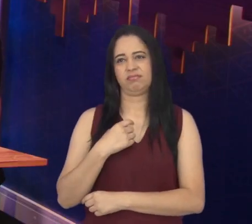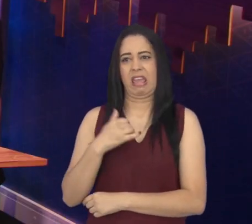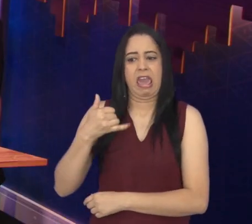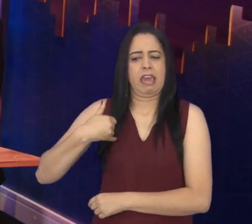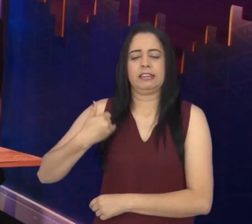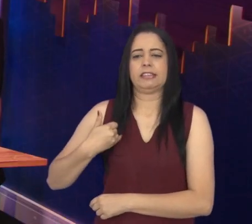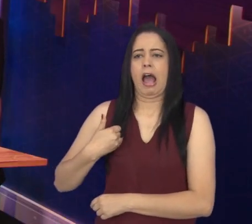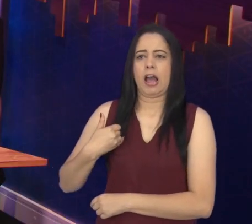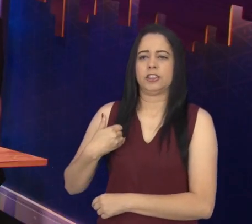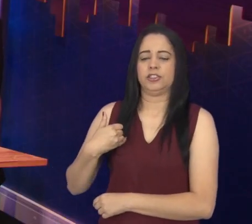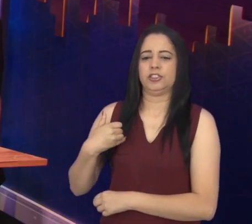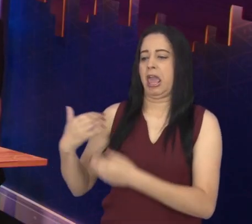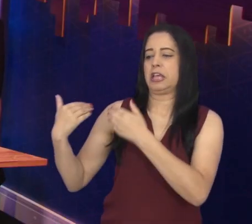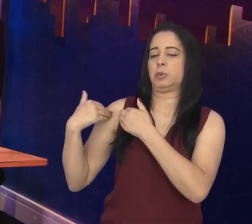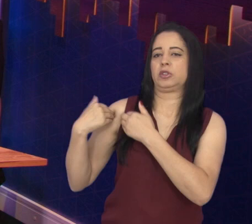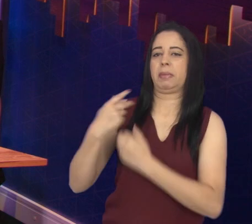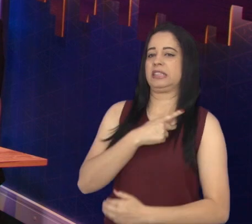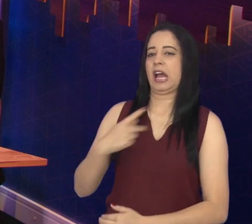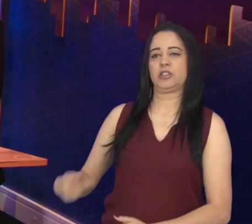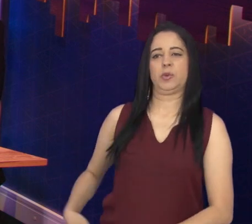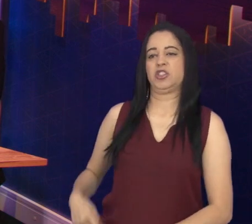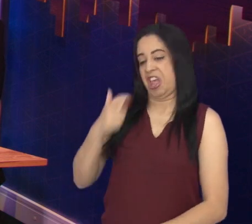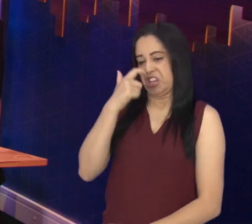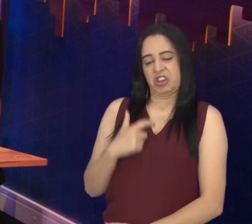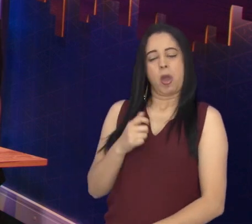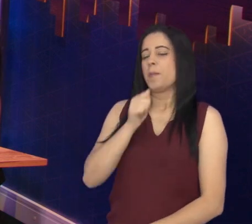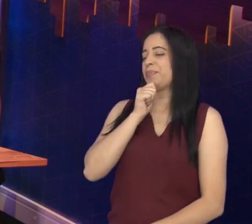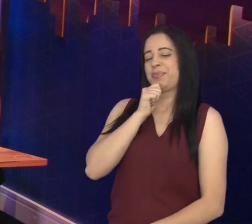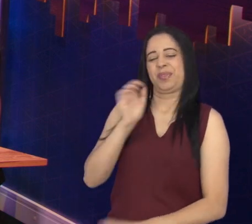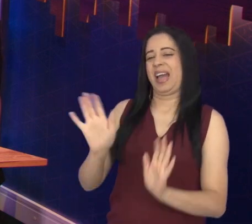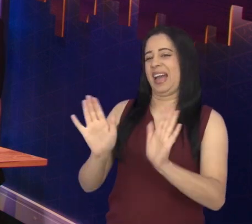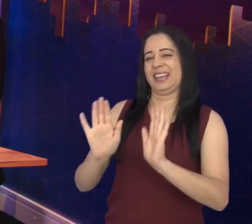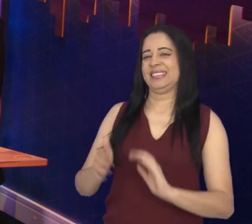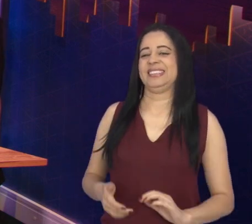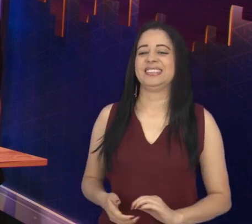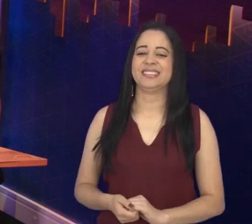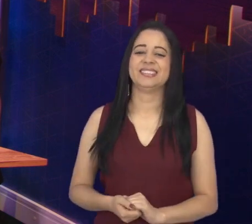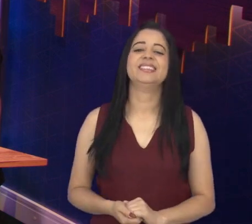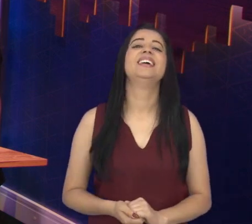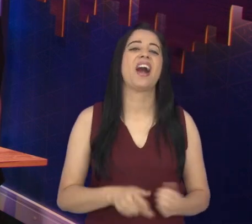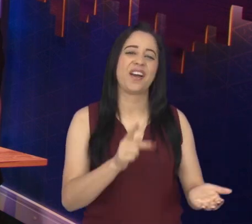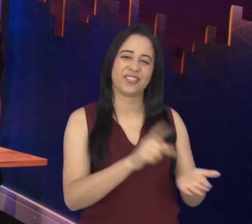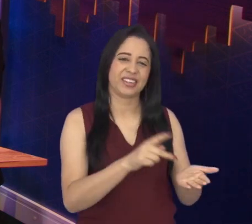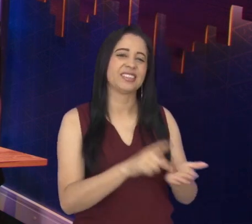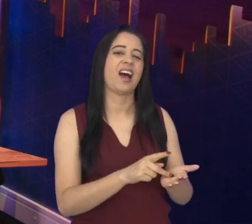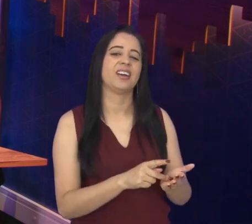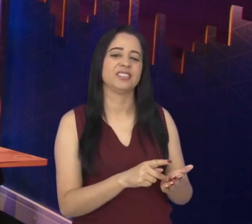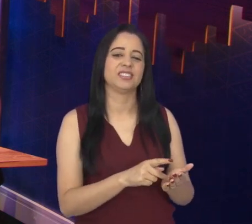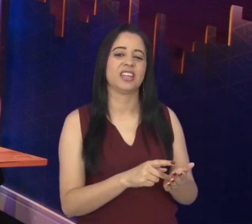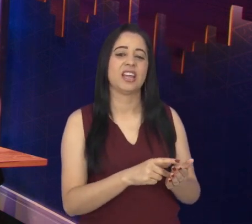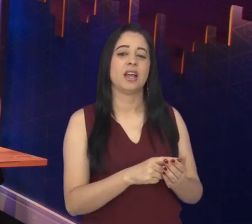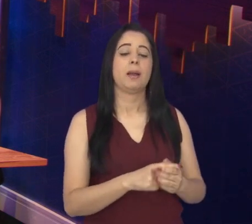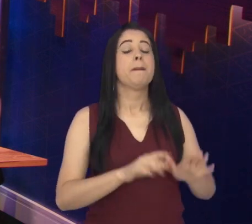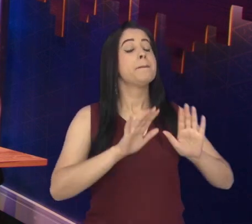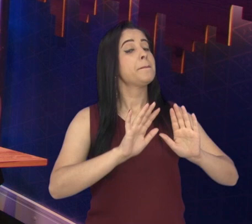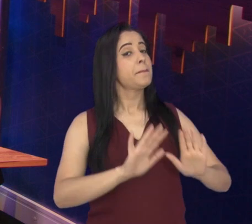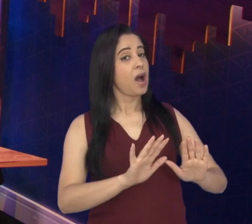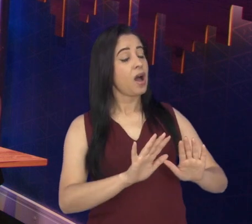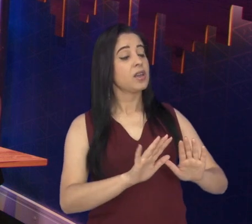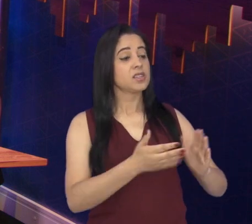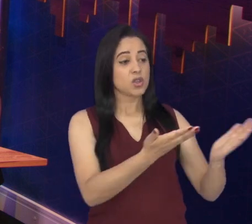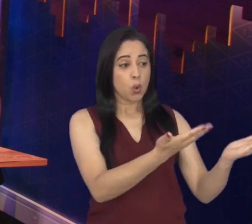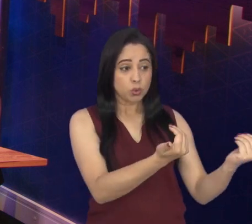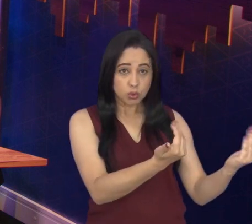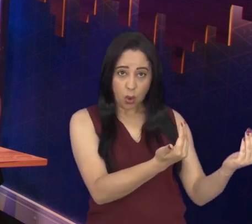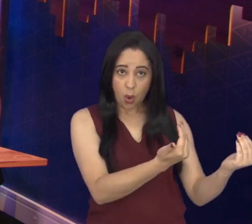imaginar que a gente não passa ainda uma credibilidade séria pra um presidente da República. Não, não, é verdade. Tem várias coisas,